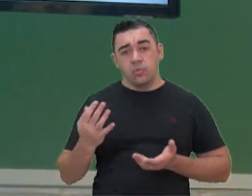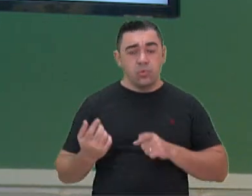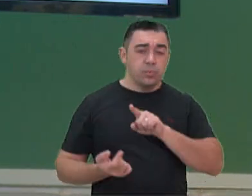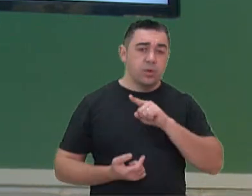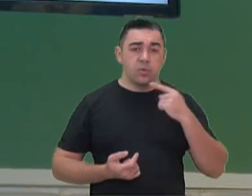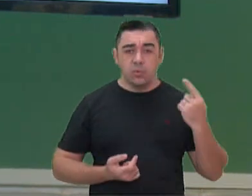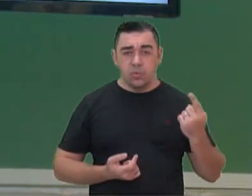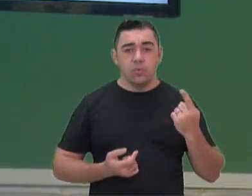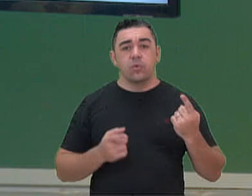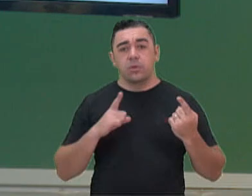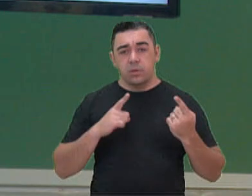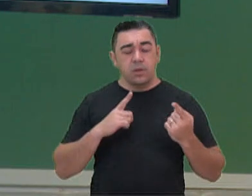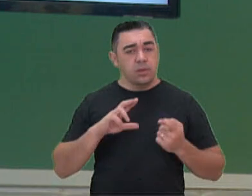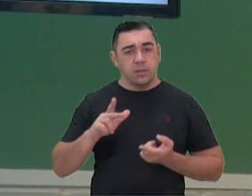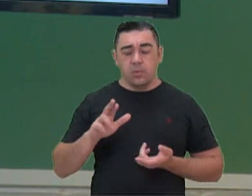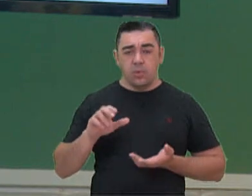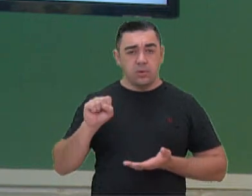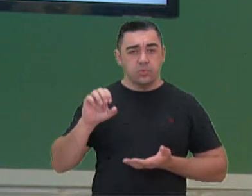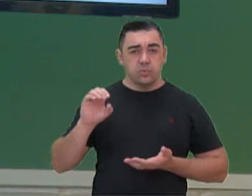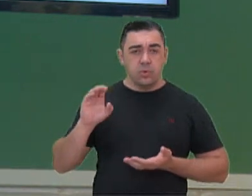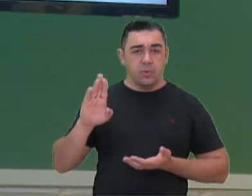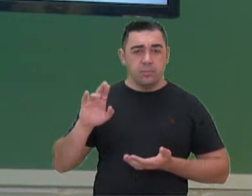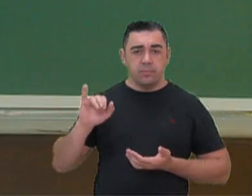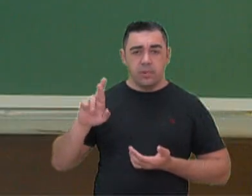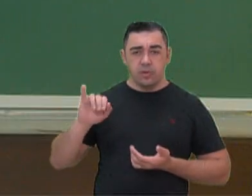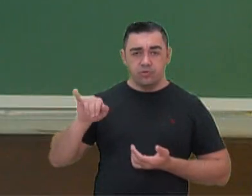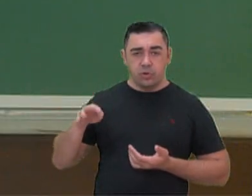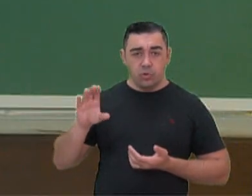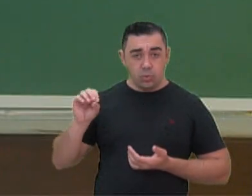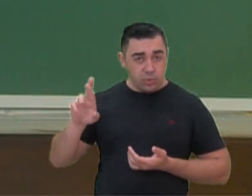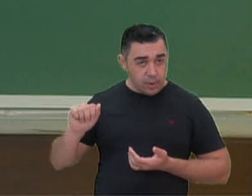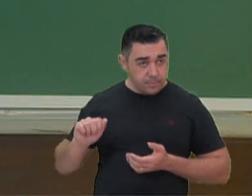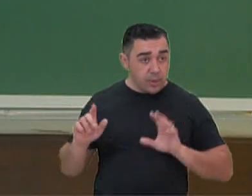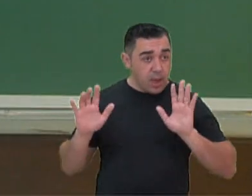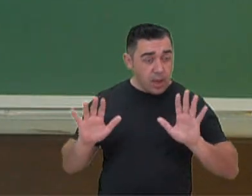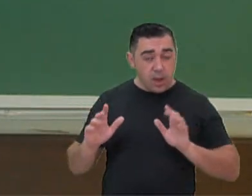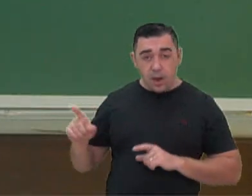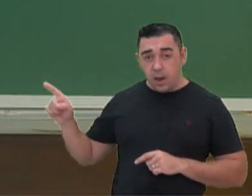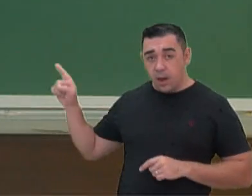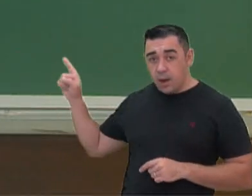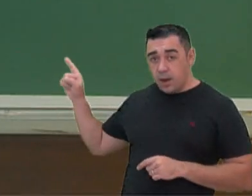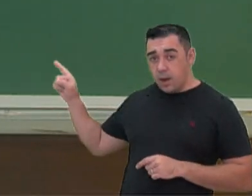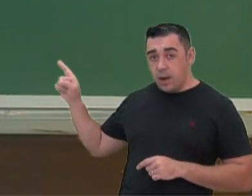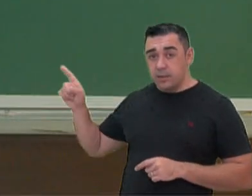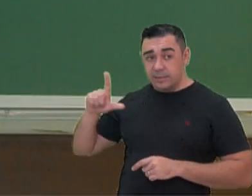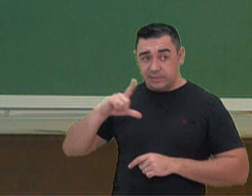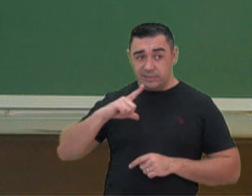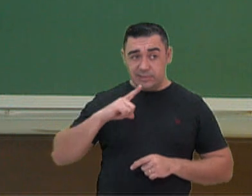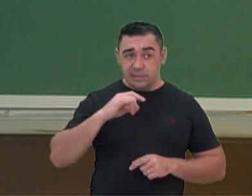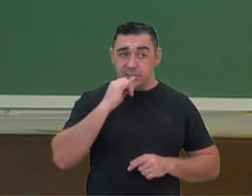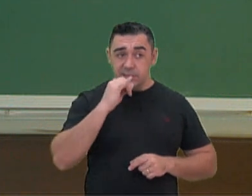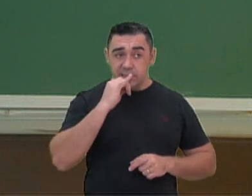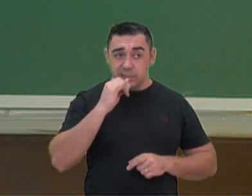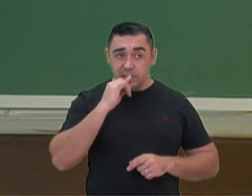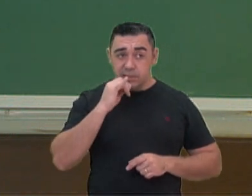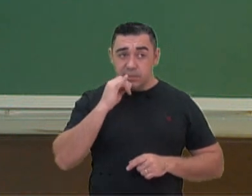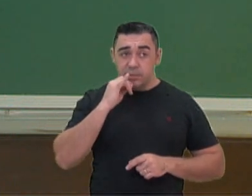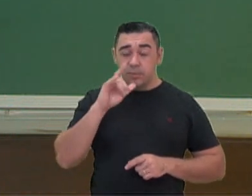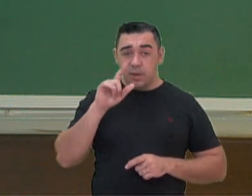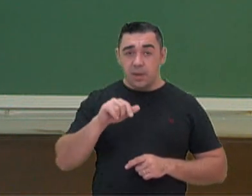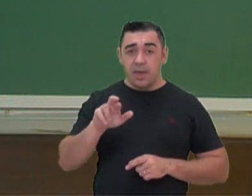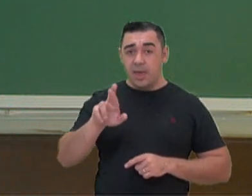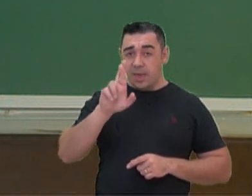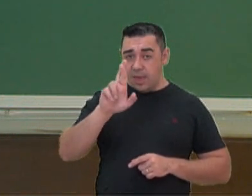contradomínio. Então também não é sobrejetora. Agora, a mesma função, se a gente colocar o